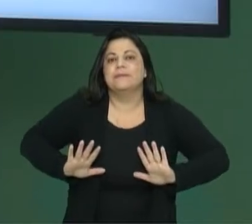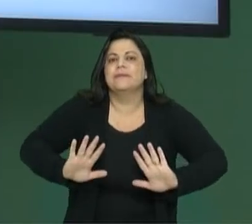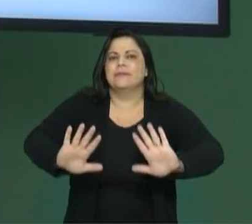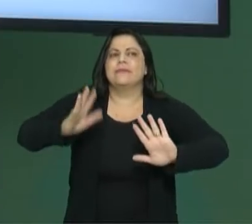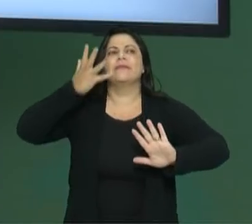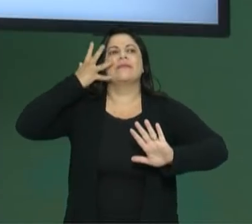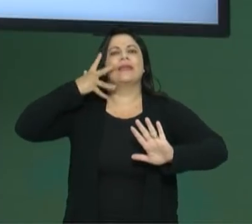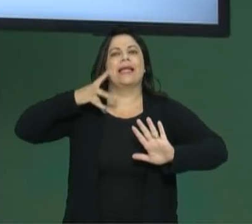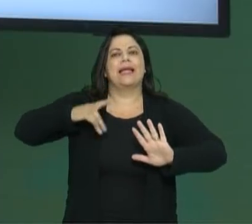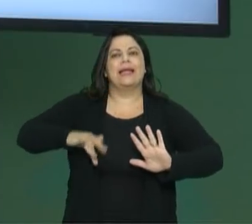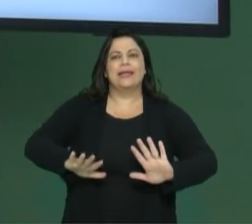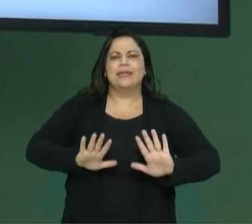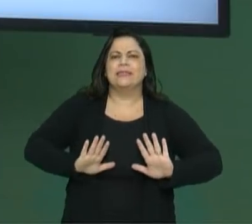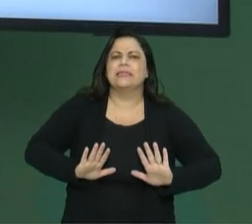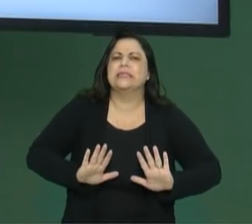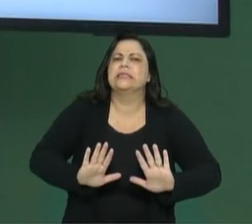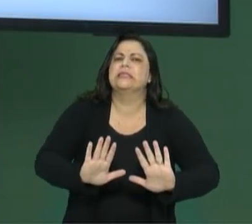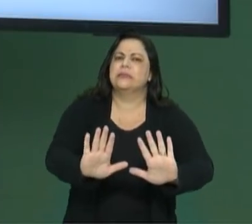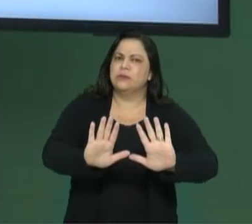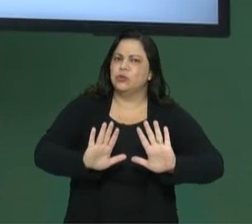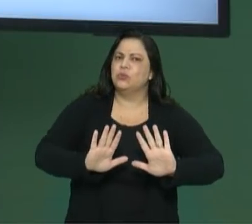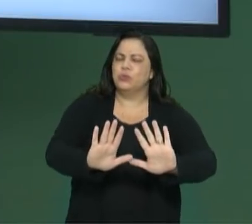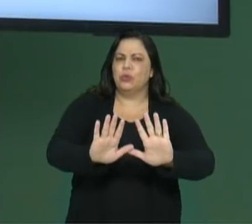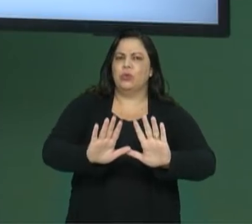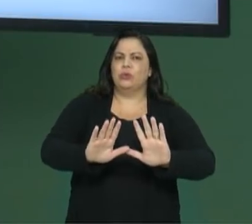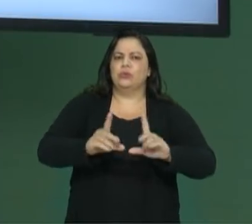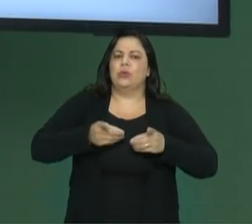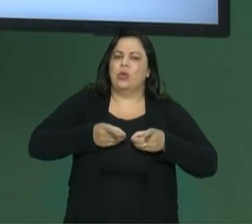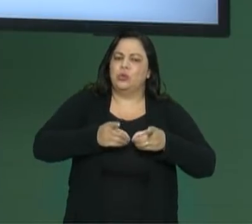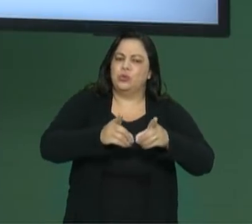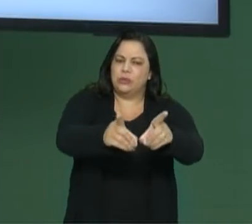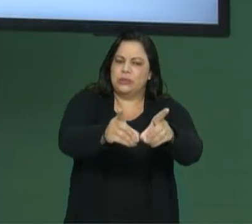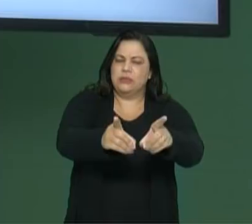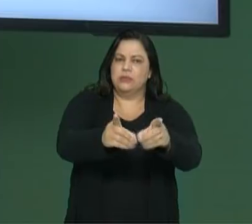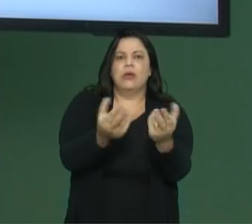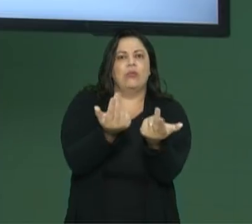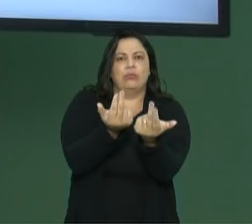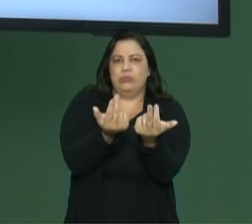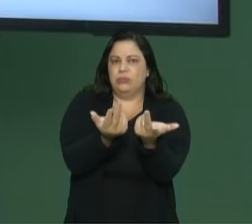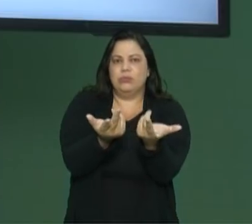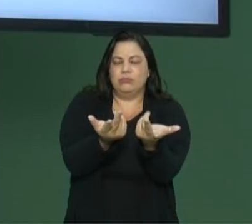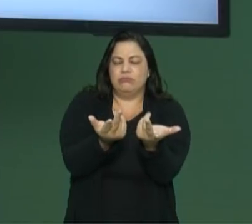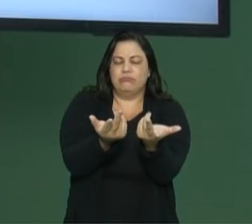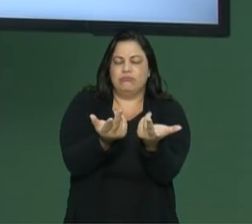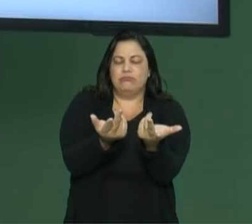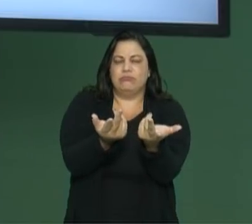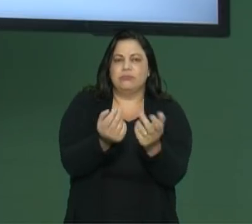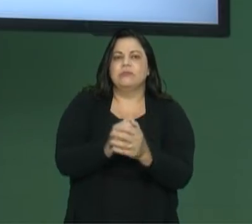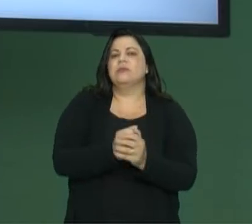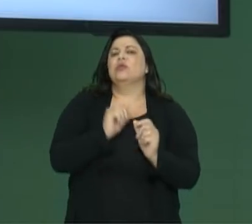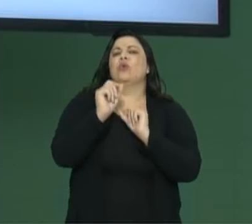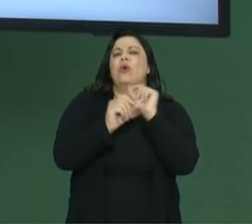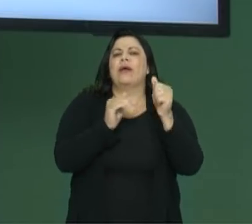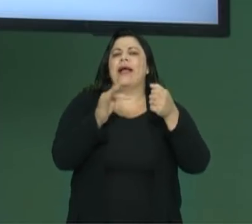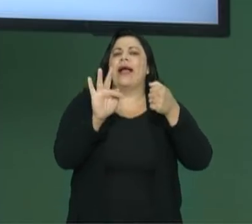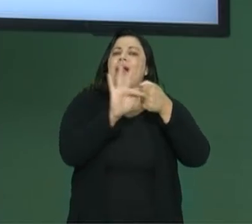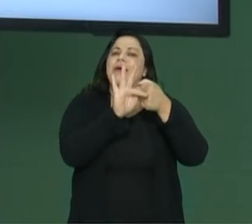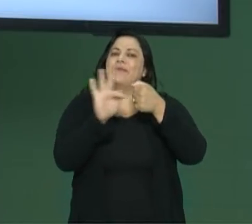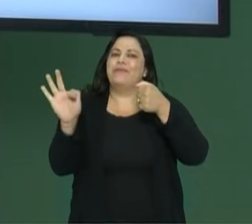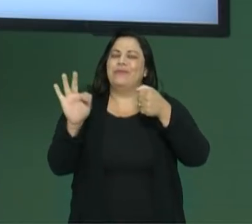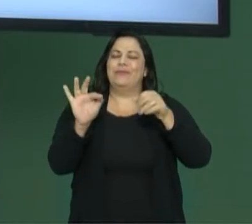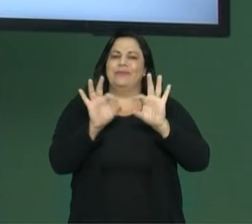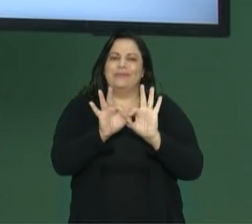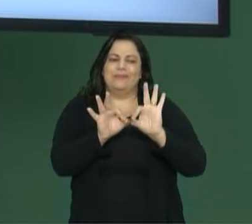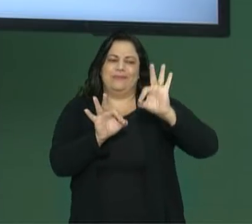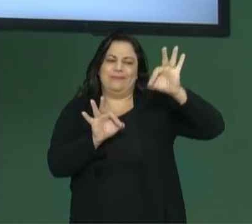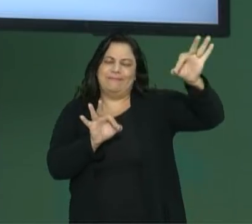trenó, ou seja, na mesma direção, no mesmo sentido do deslocamento, eu vou calcular pela força da distância, sem cosseno. Ou